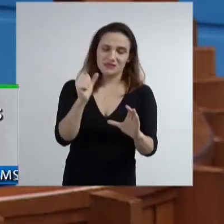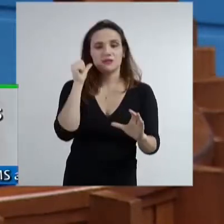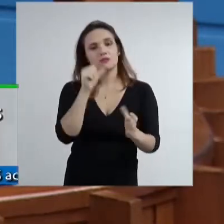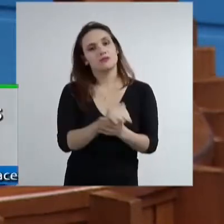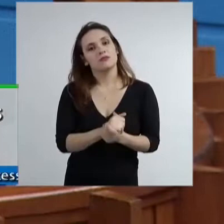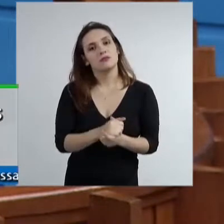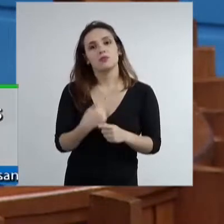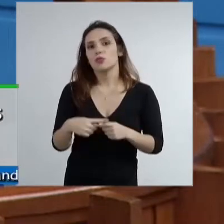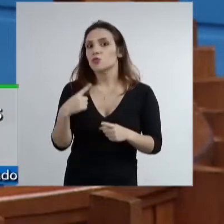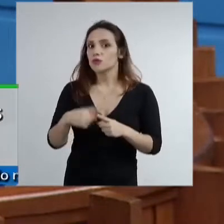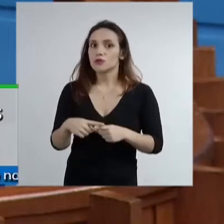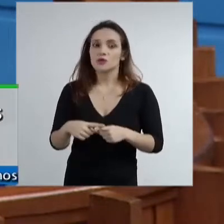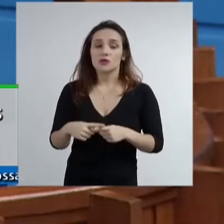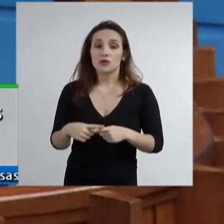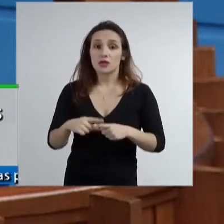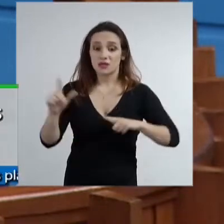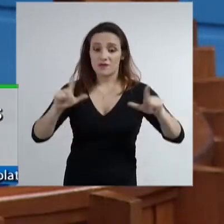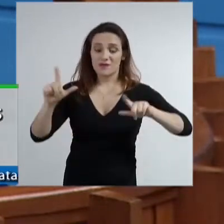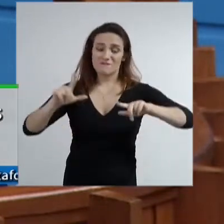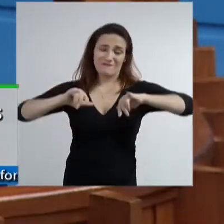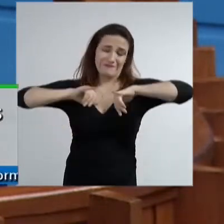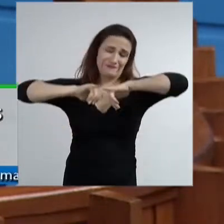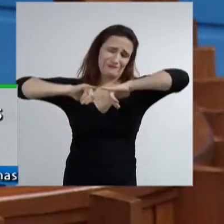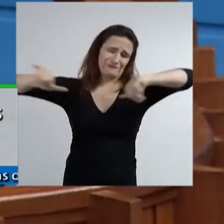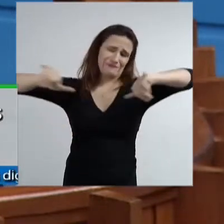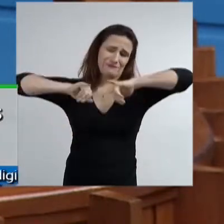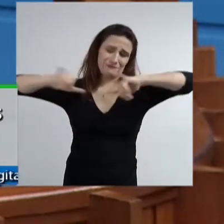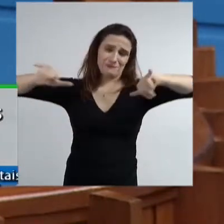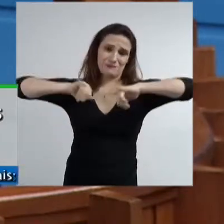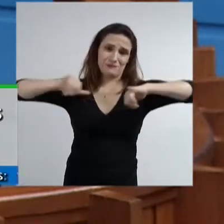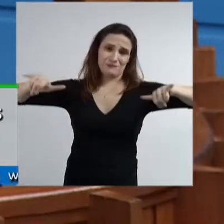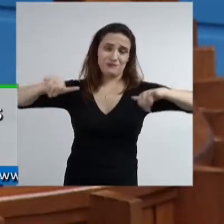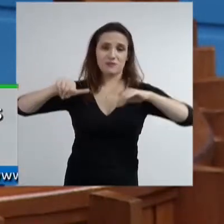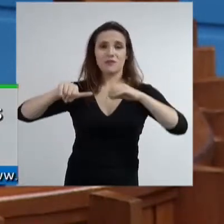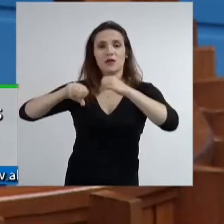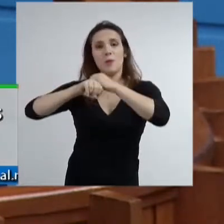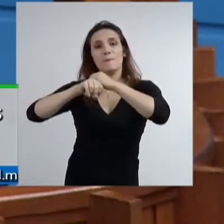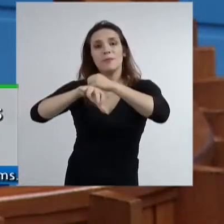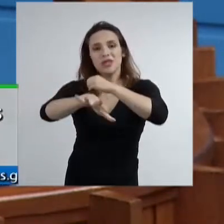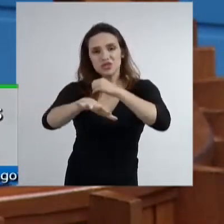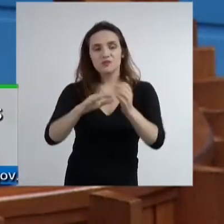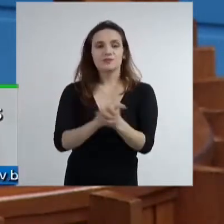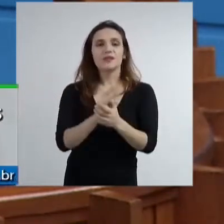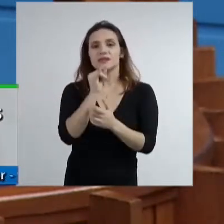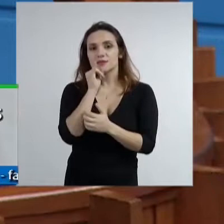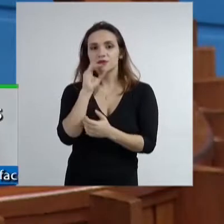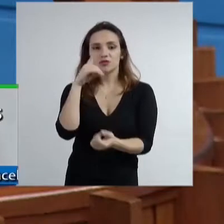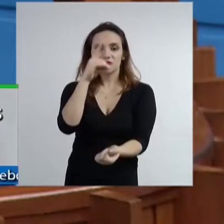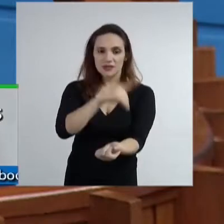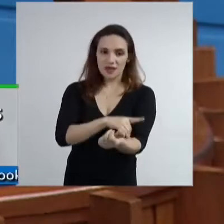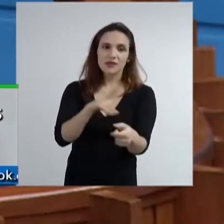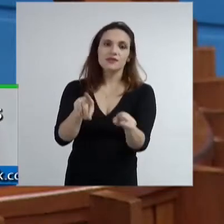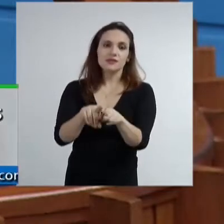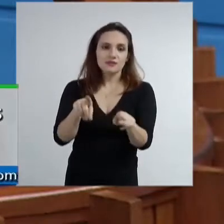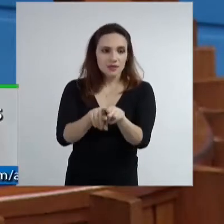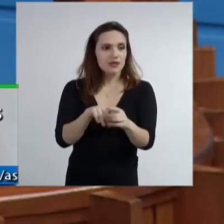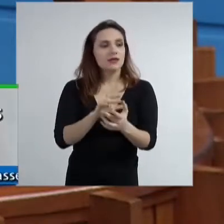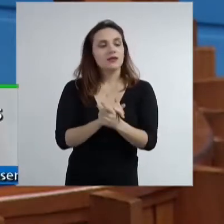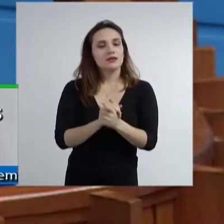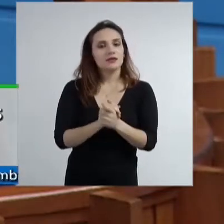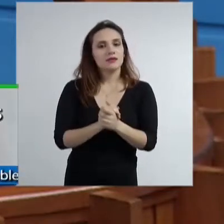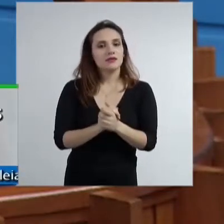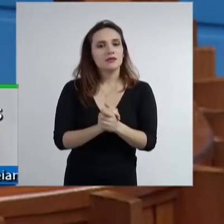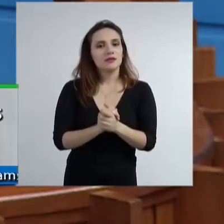que foram amplamente divulgados pela mídia. O caso da dengue, que eu mesmo já abordei aqui, que matou